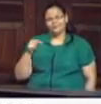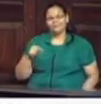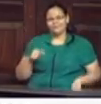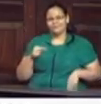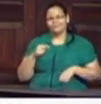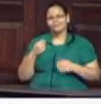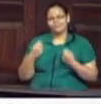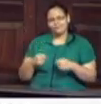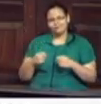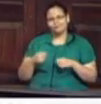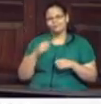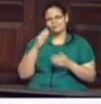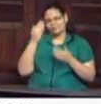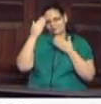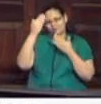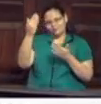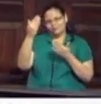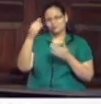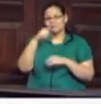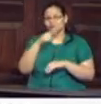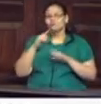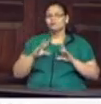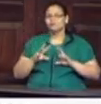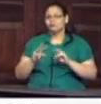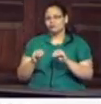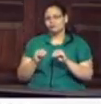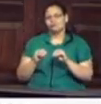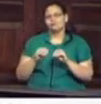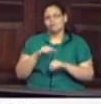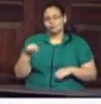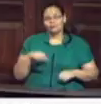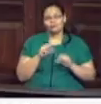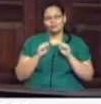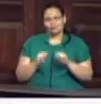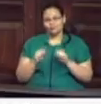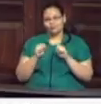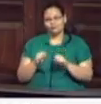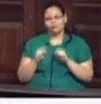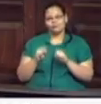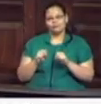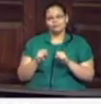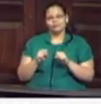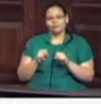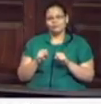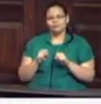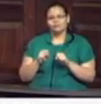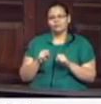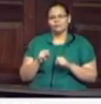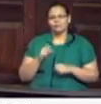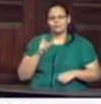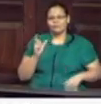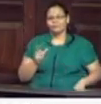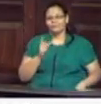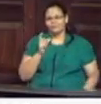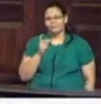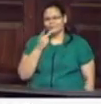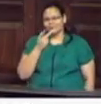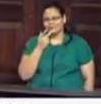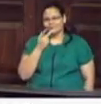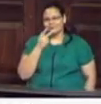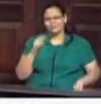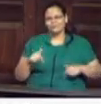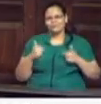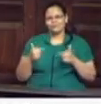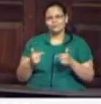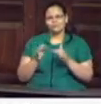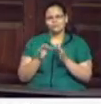agradecer muito suas intervenções, e se nós pudermos aqui externar isso através de palavras e atitudes, então esse é um momento